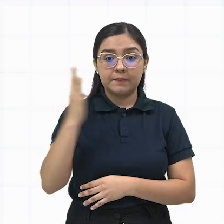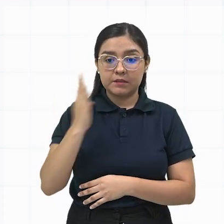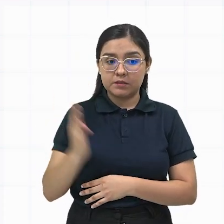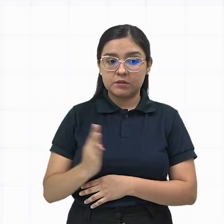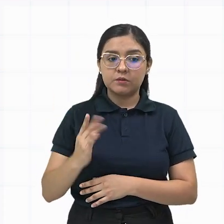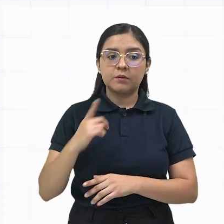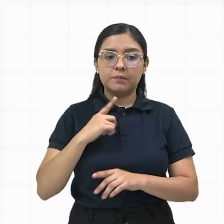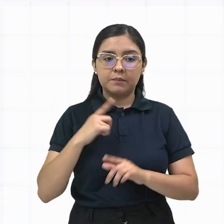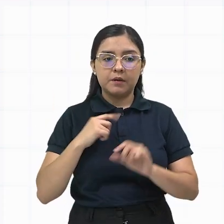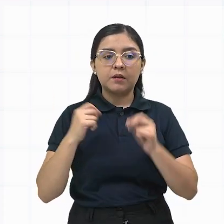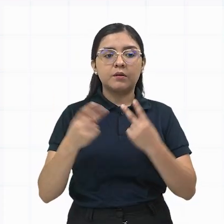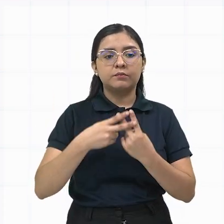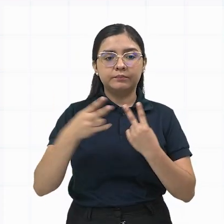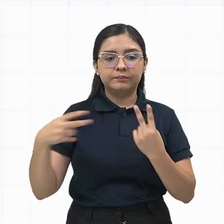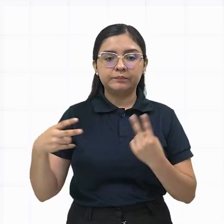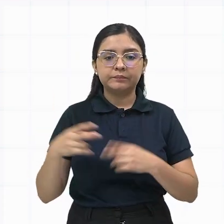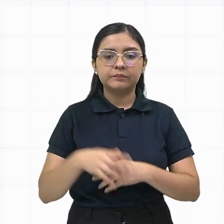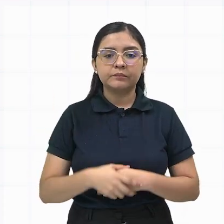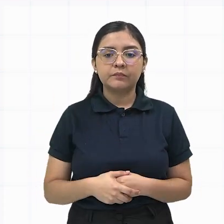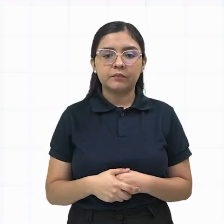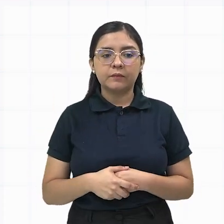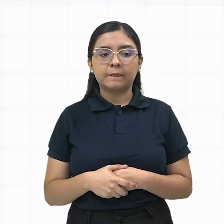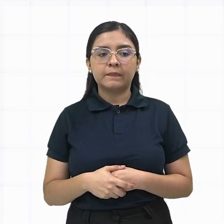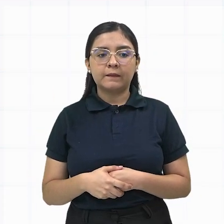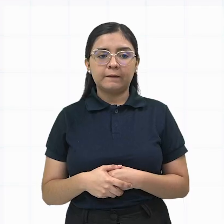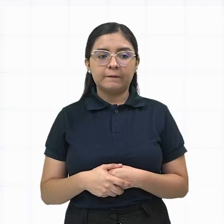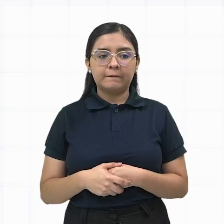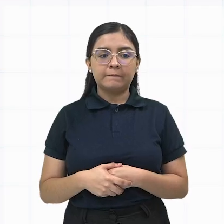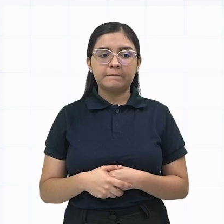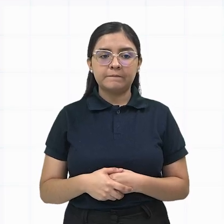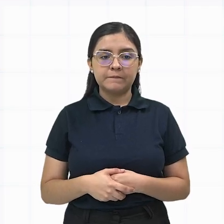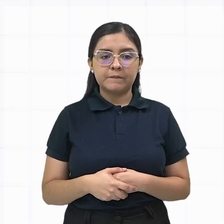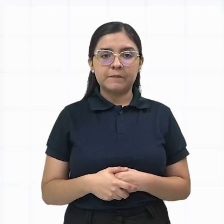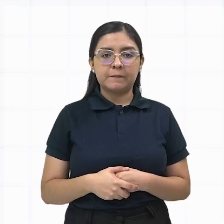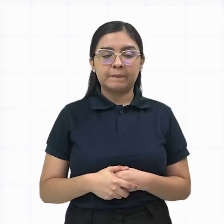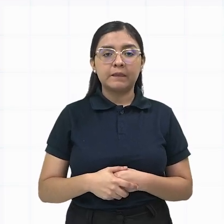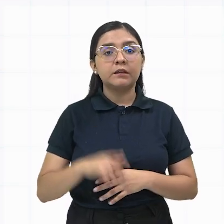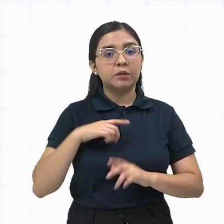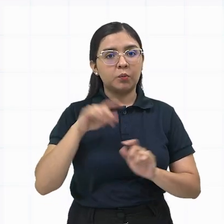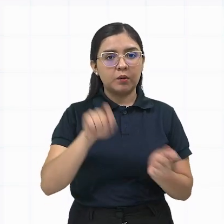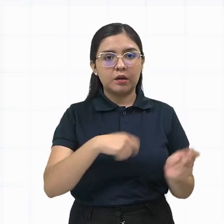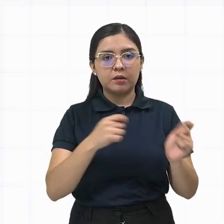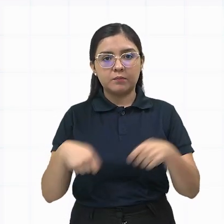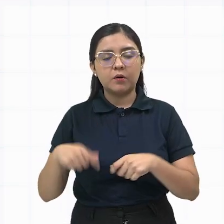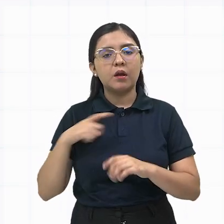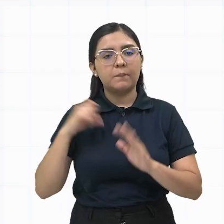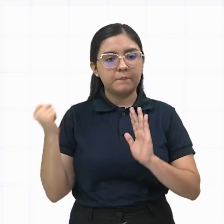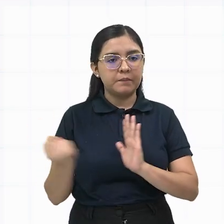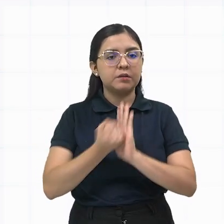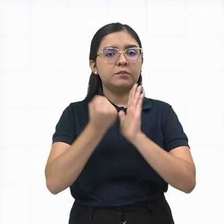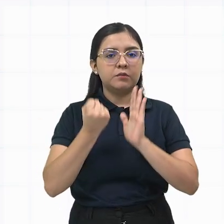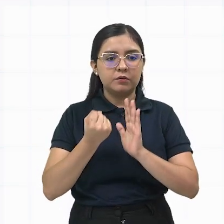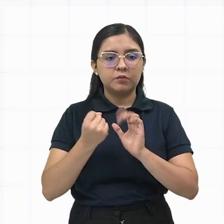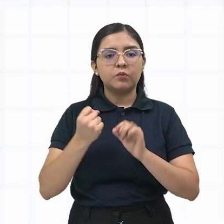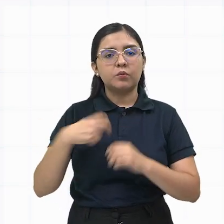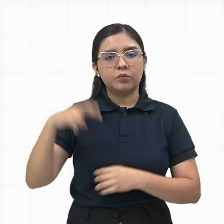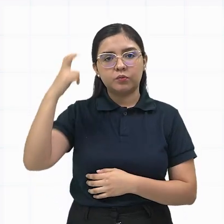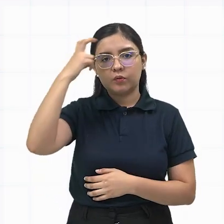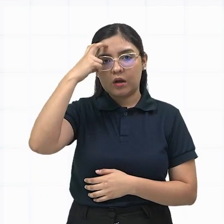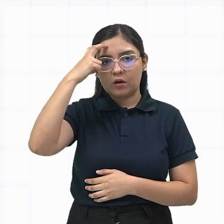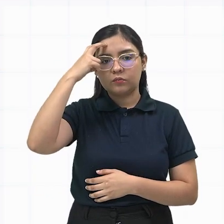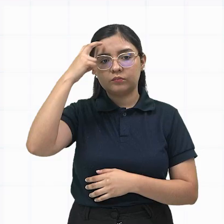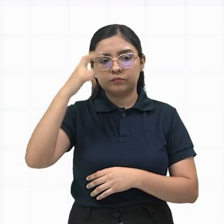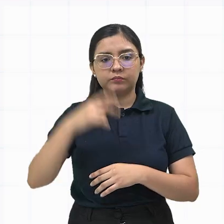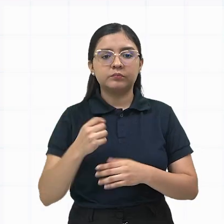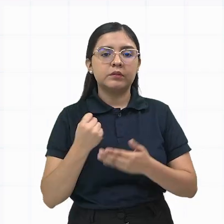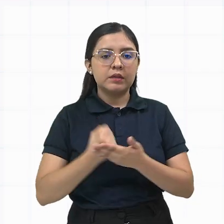Brasil pelo Instituto do Patrimônio Histórico e Artístico Nacional. Sim, o carimbó, ele é um patrimônio